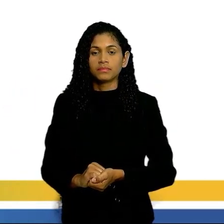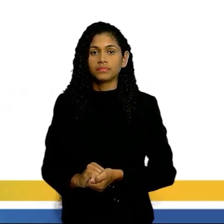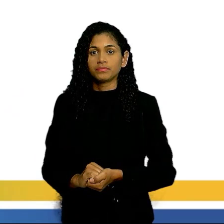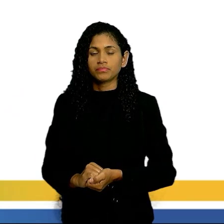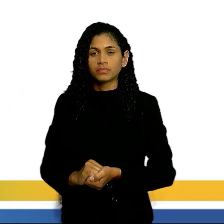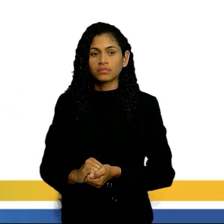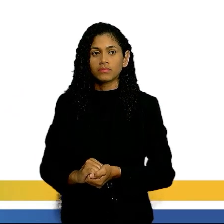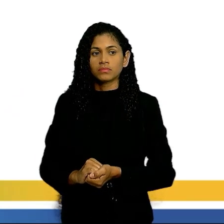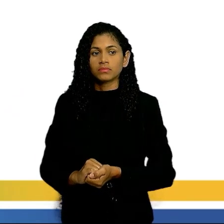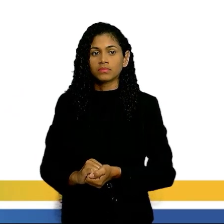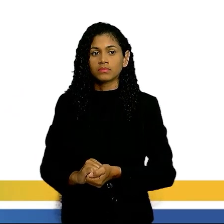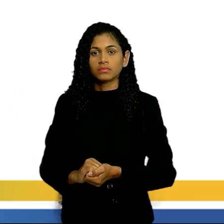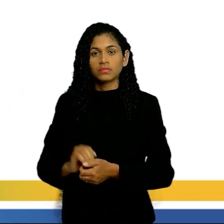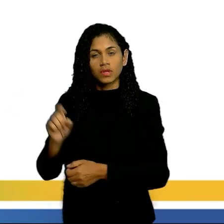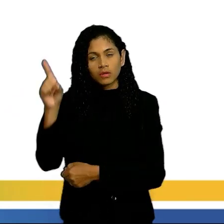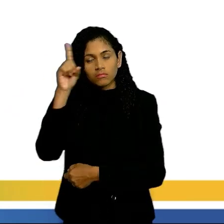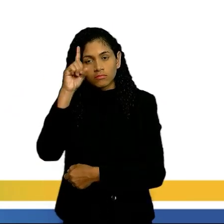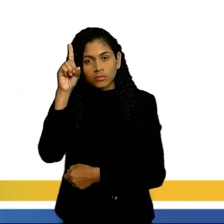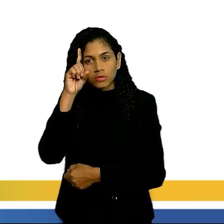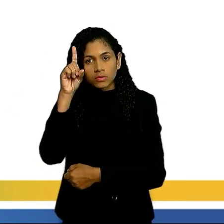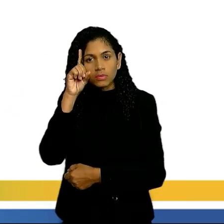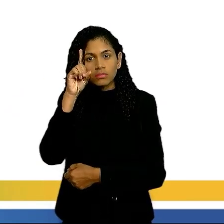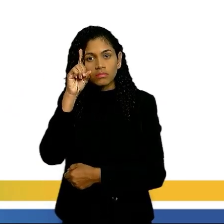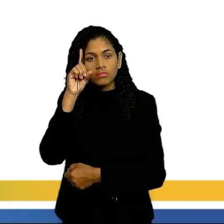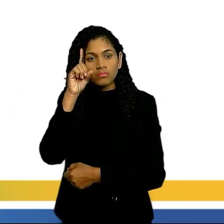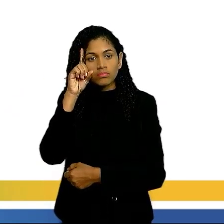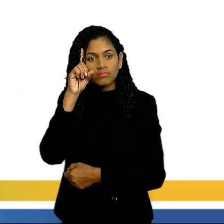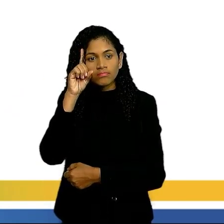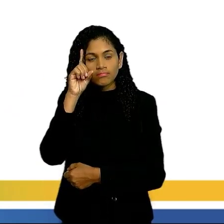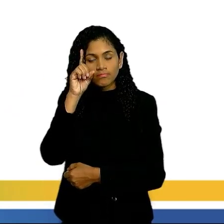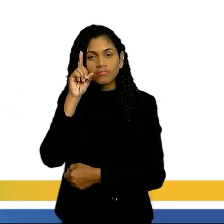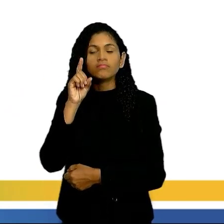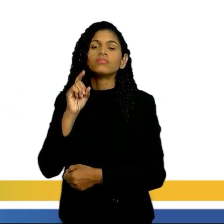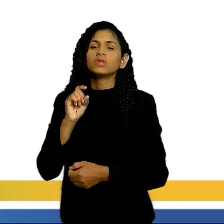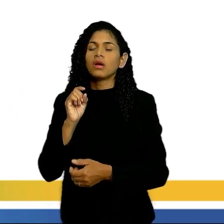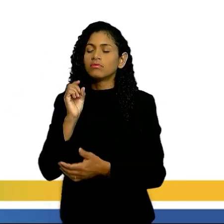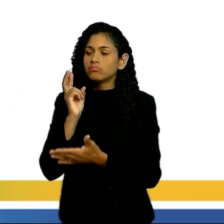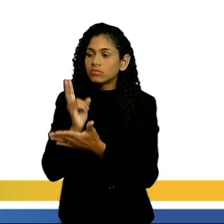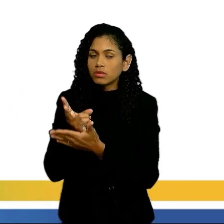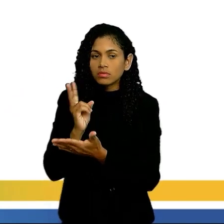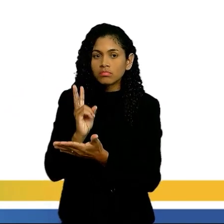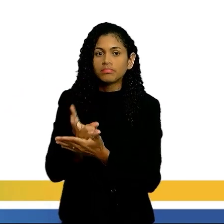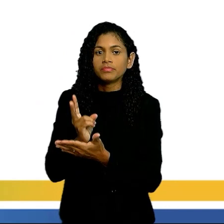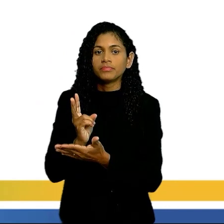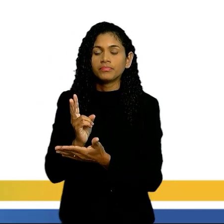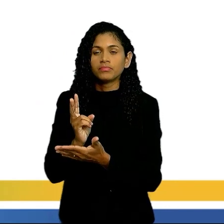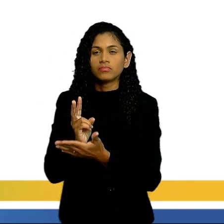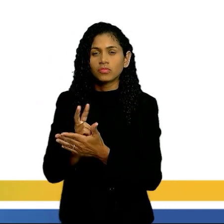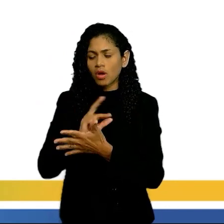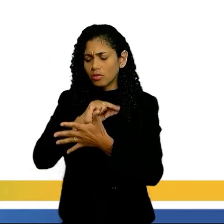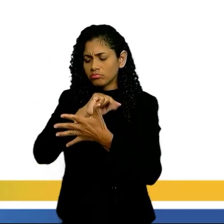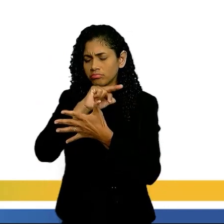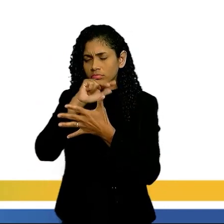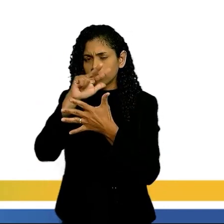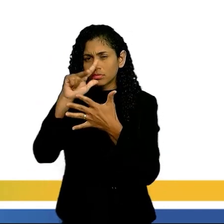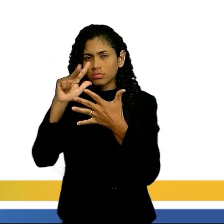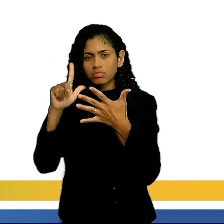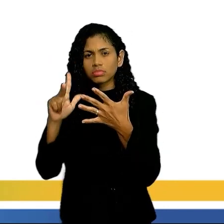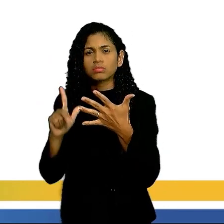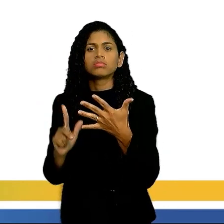No dia a dia, lidamos constantemente, tá, com diversas